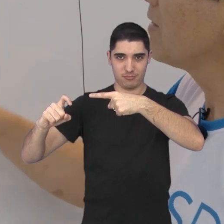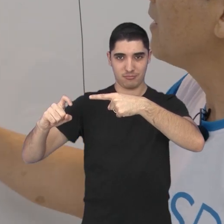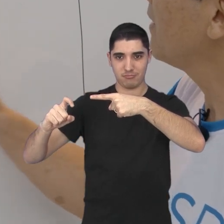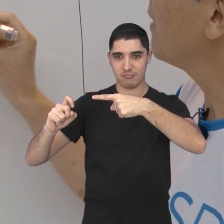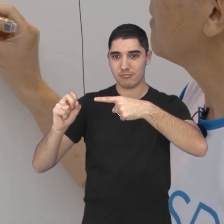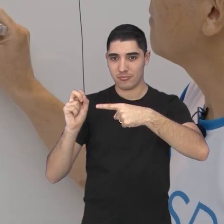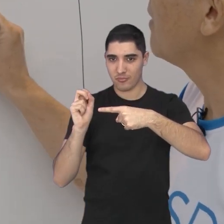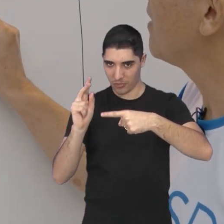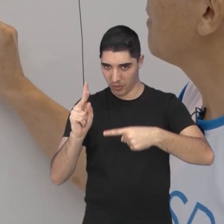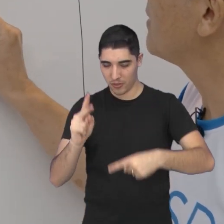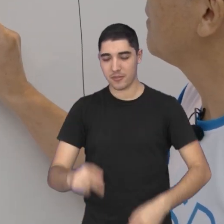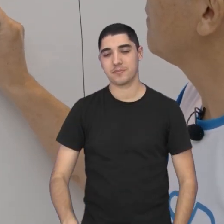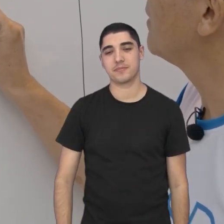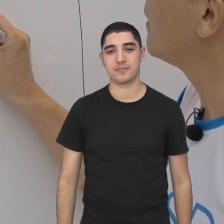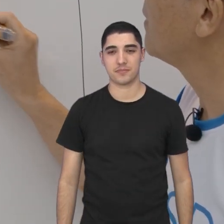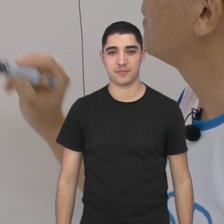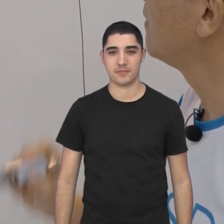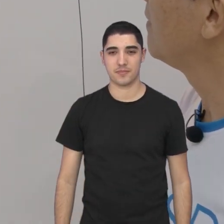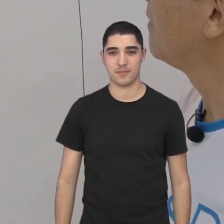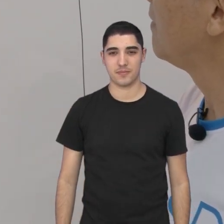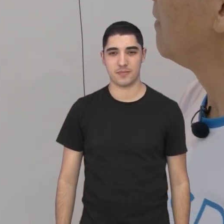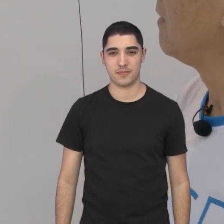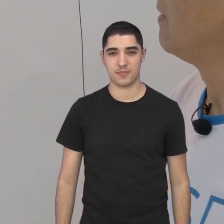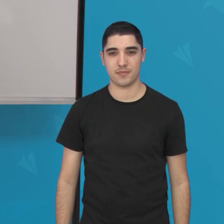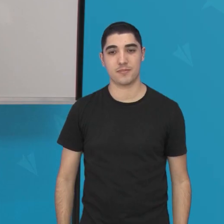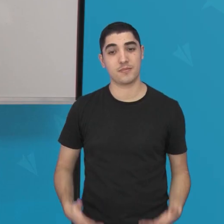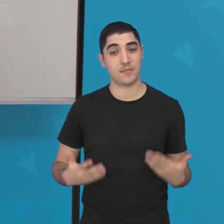de x, né? Que é a capacidade do tanque.